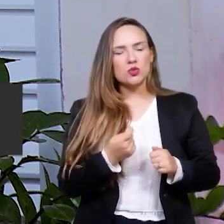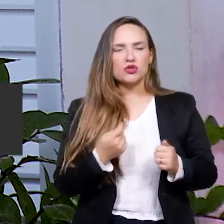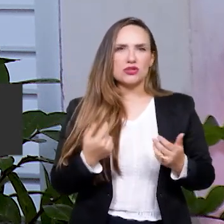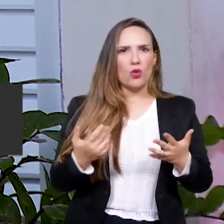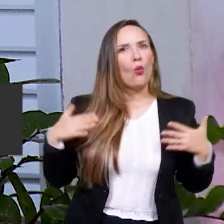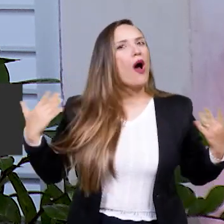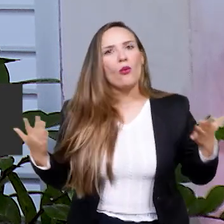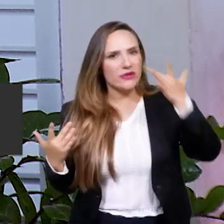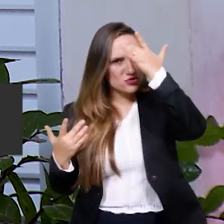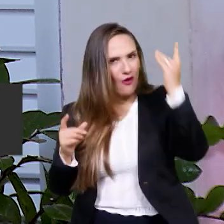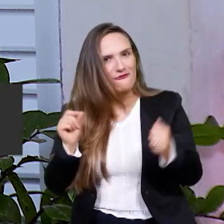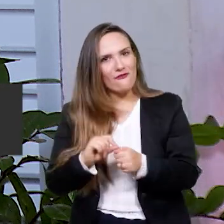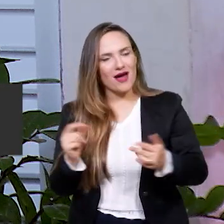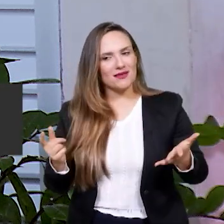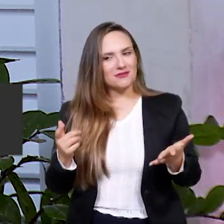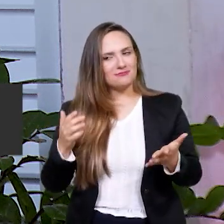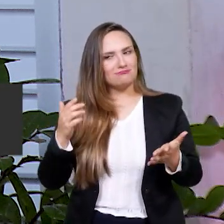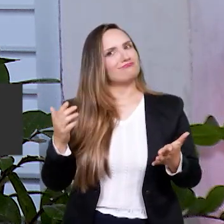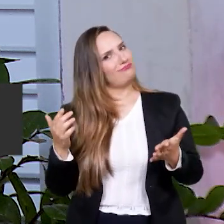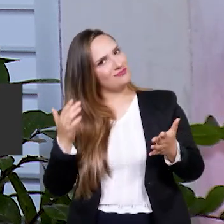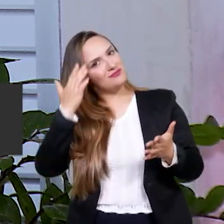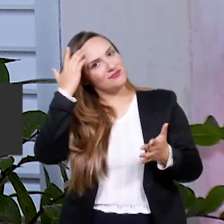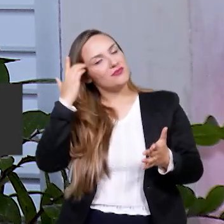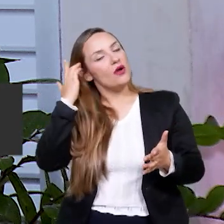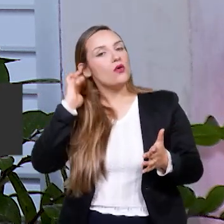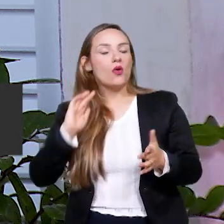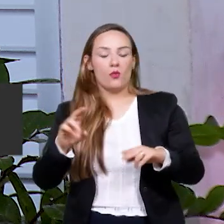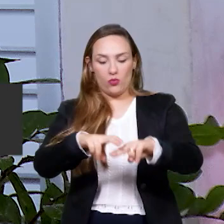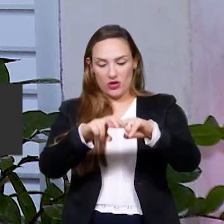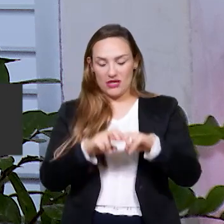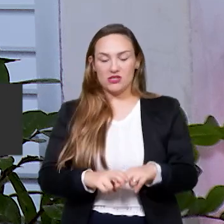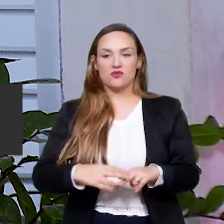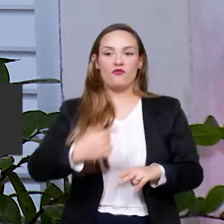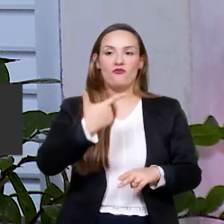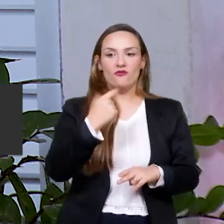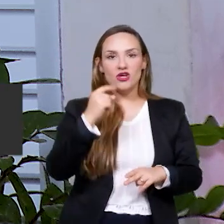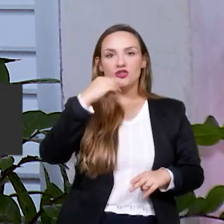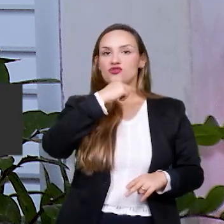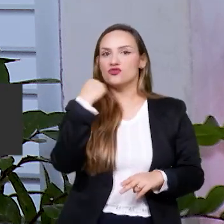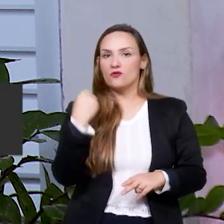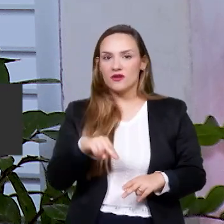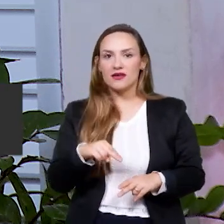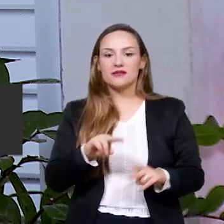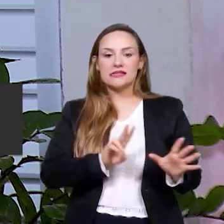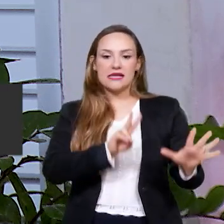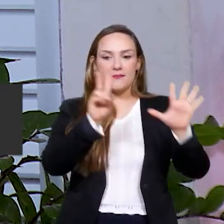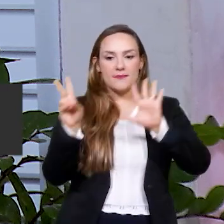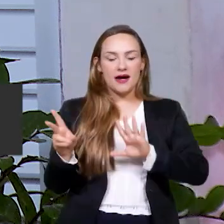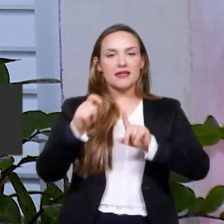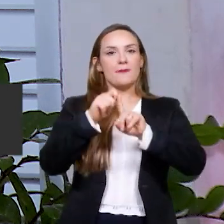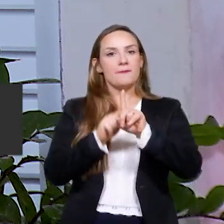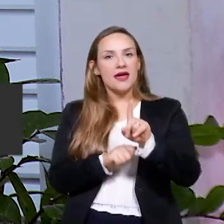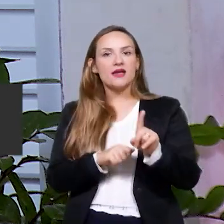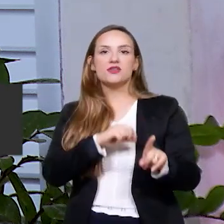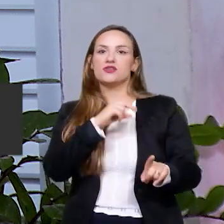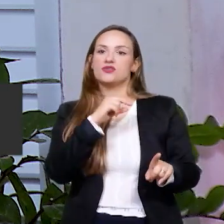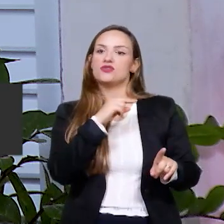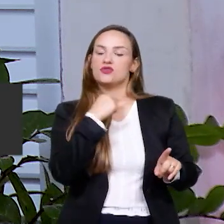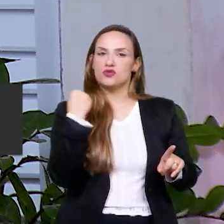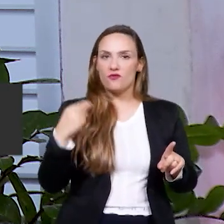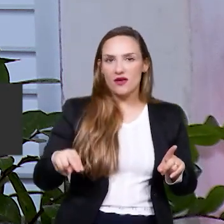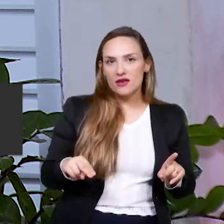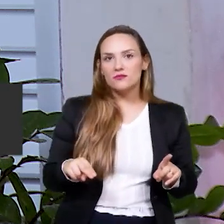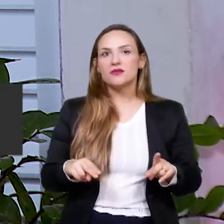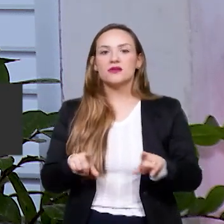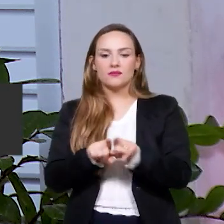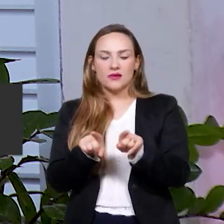que praticam o racismo. Então, essa questão da instituição do 20 de novembro, a semana, o mês de novembro como um mês de reflexão e